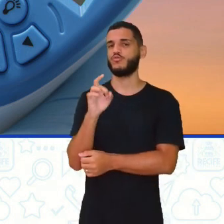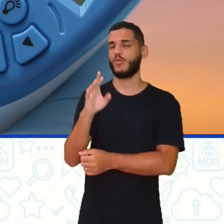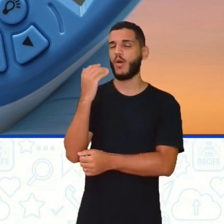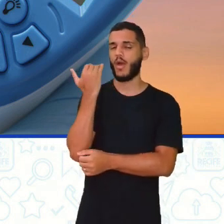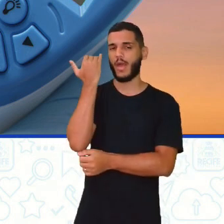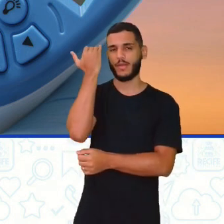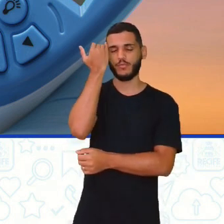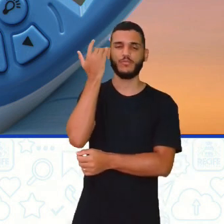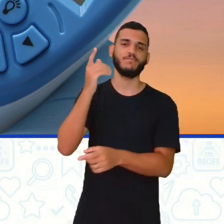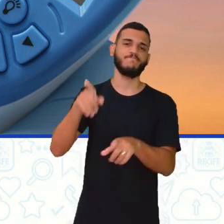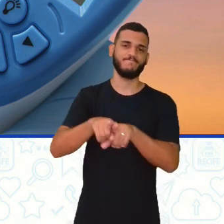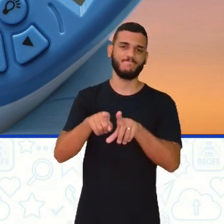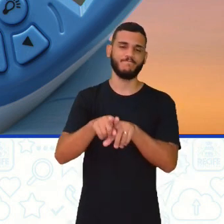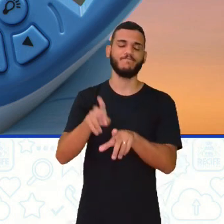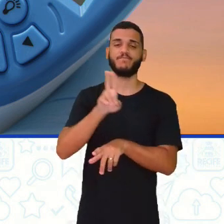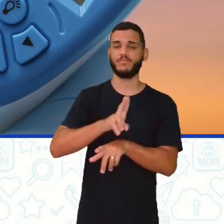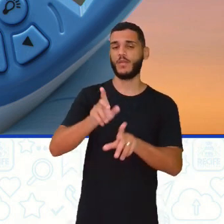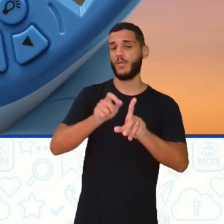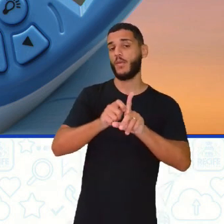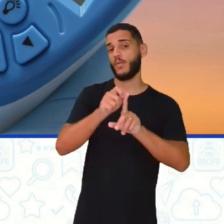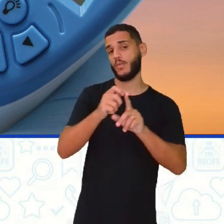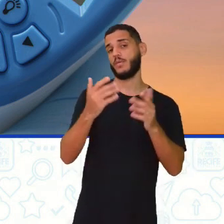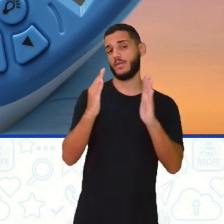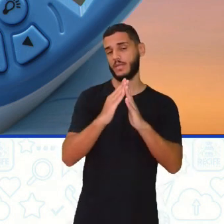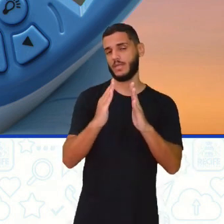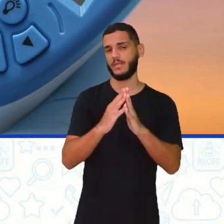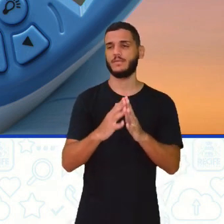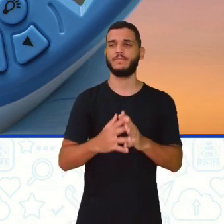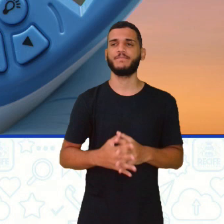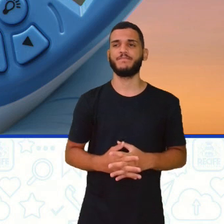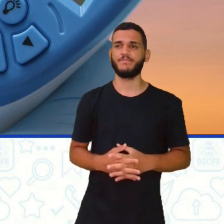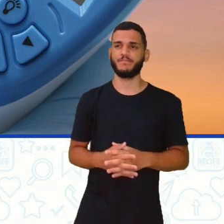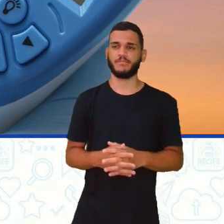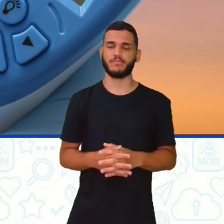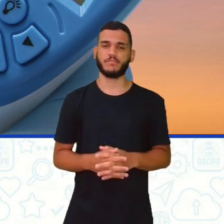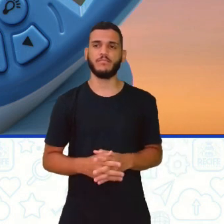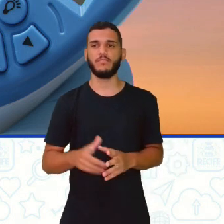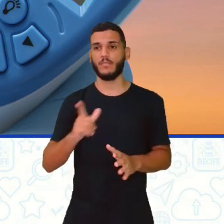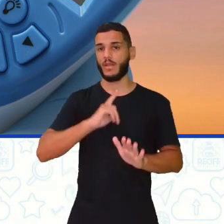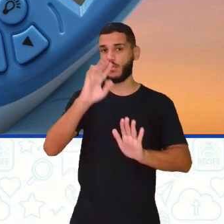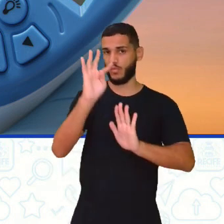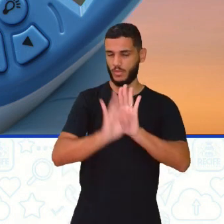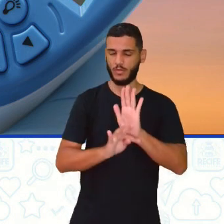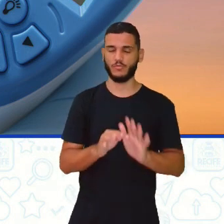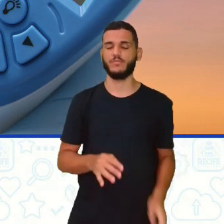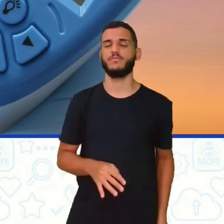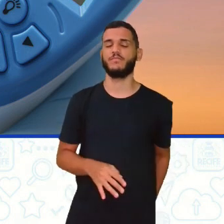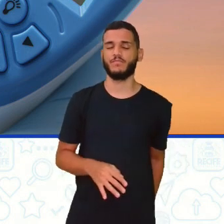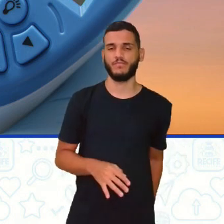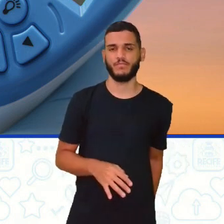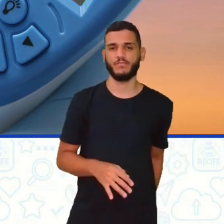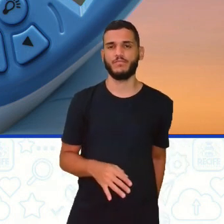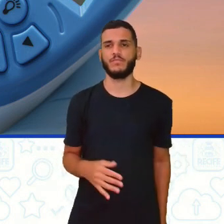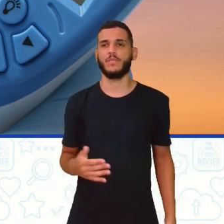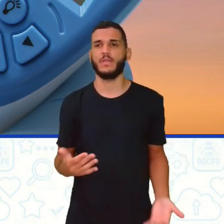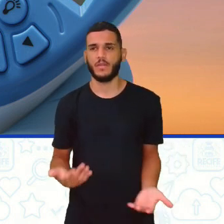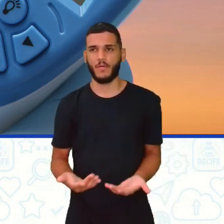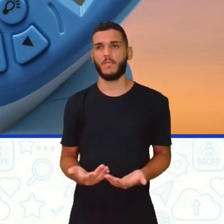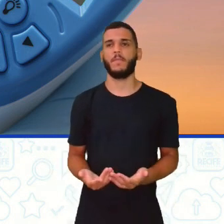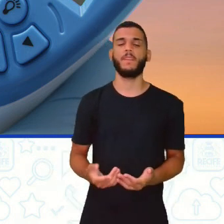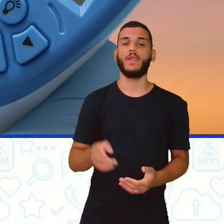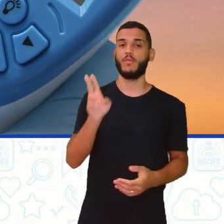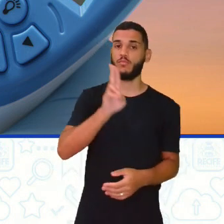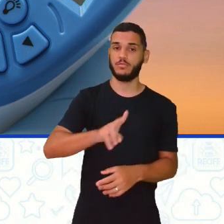né, aferirem, é muito importante isso também. Mas aí tem um texto, vamos ler comigo? O